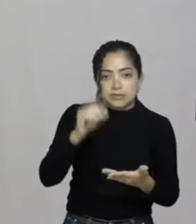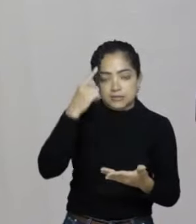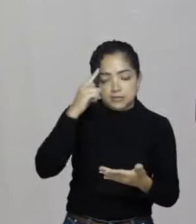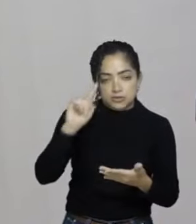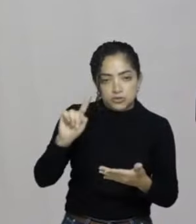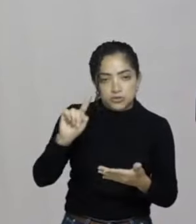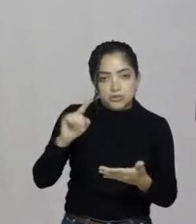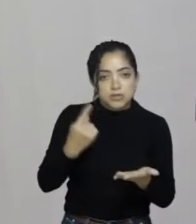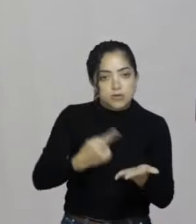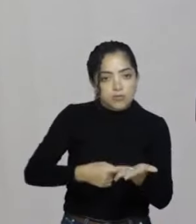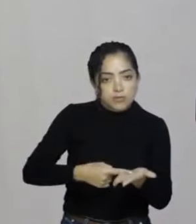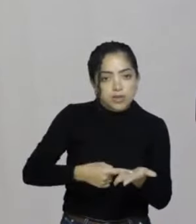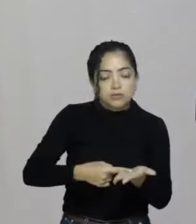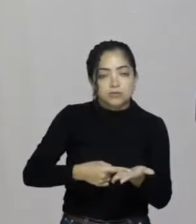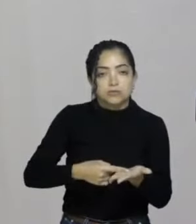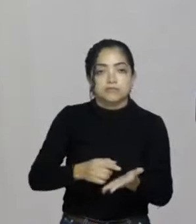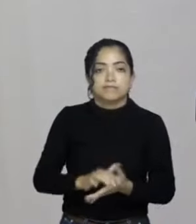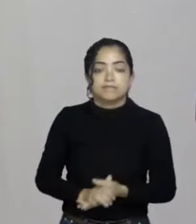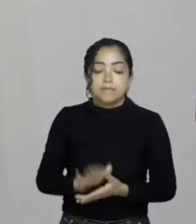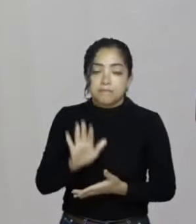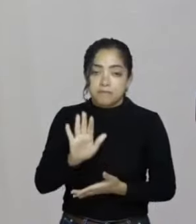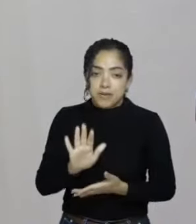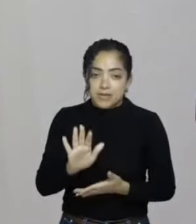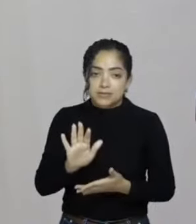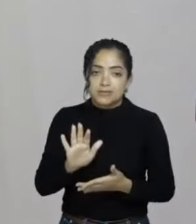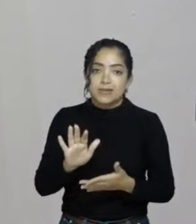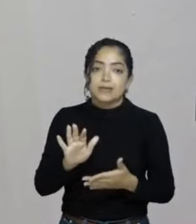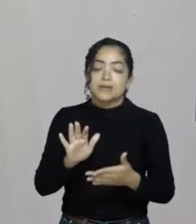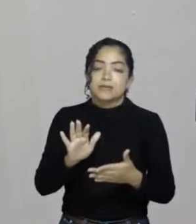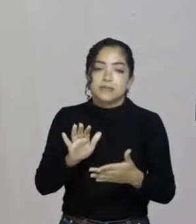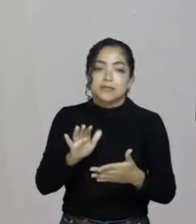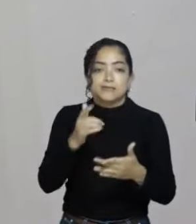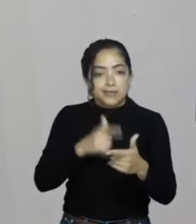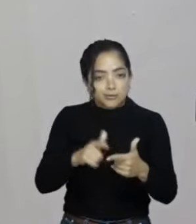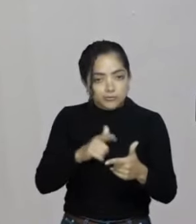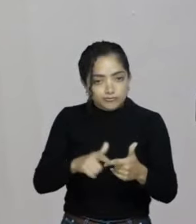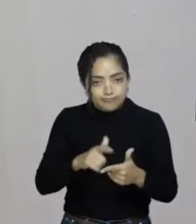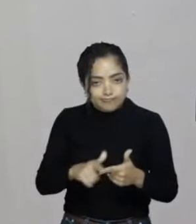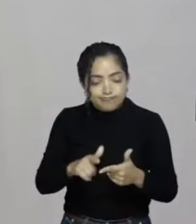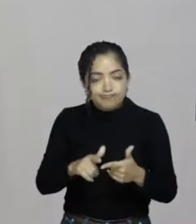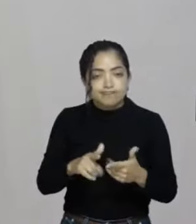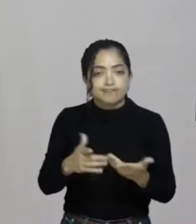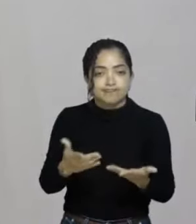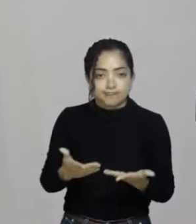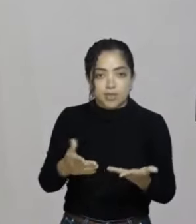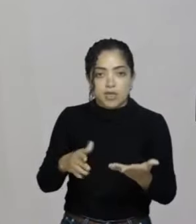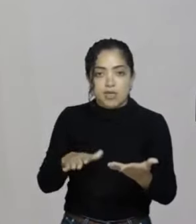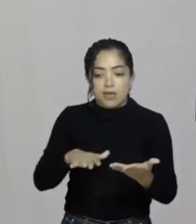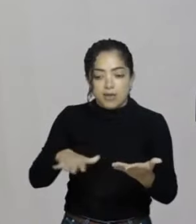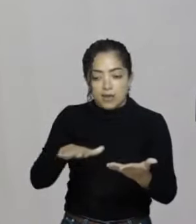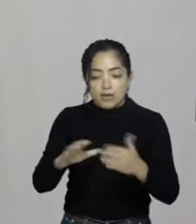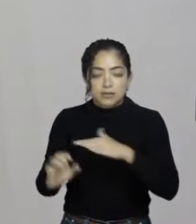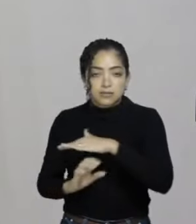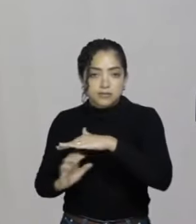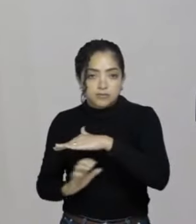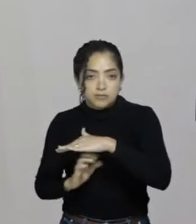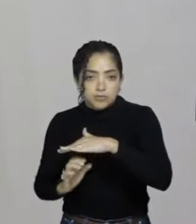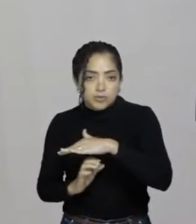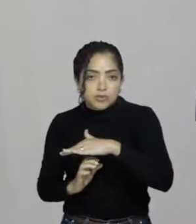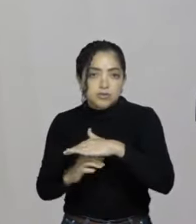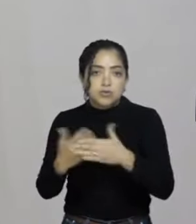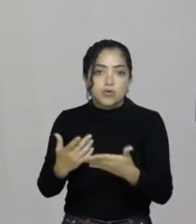tem efeito nefasto para as empresas obviamente que enfrentam atrás do pagamento de